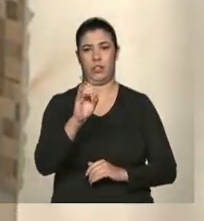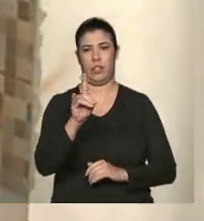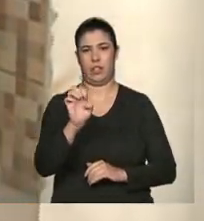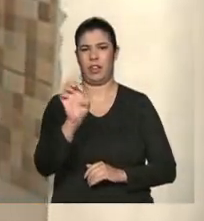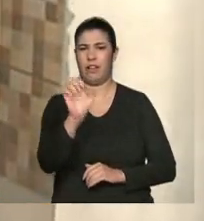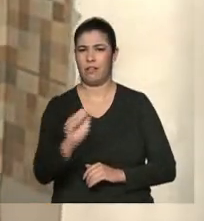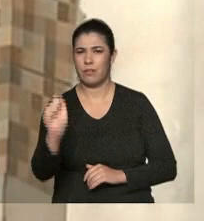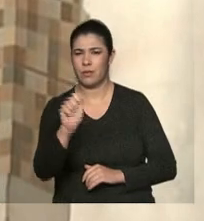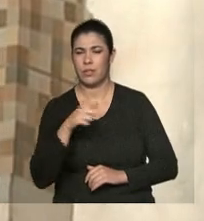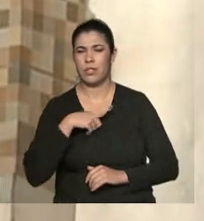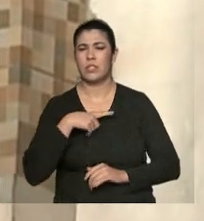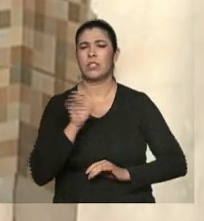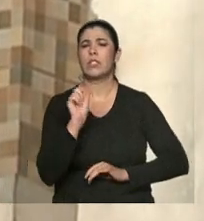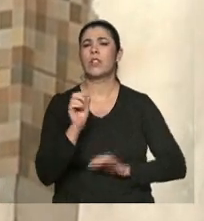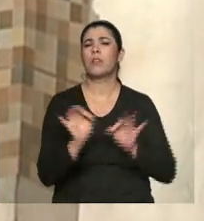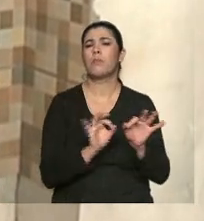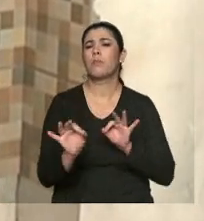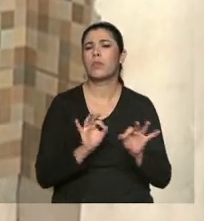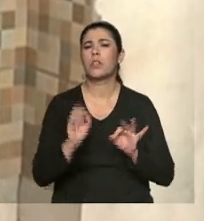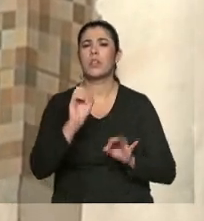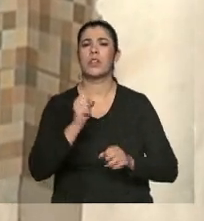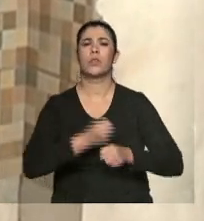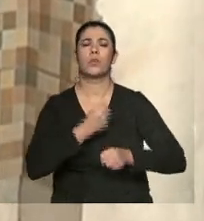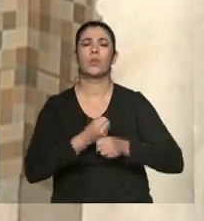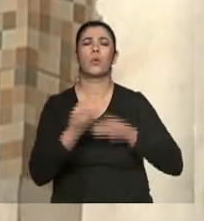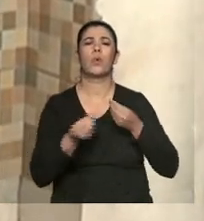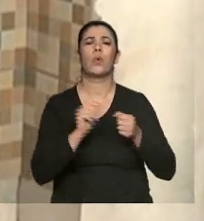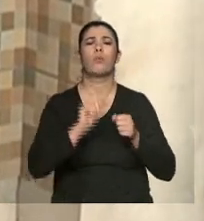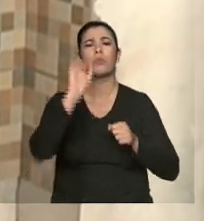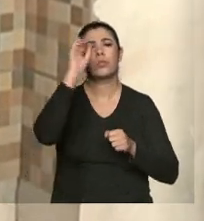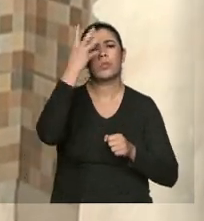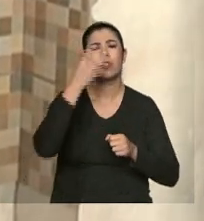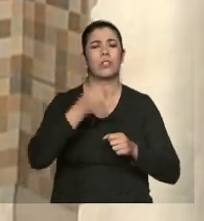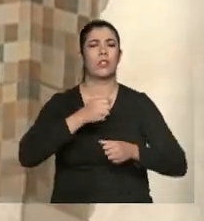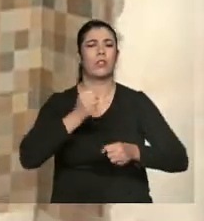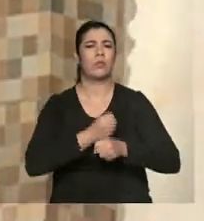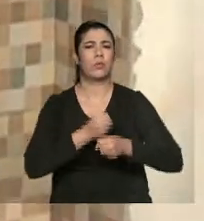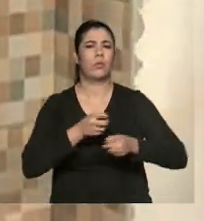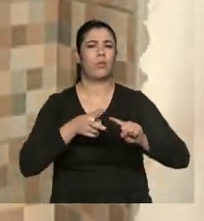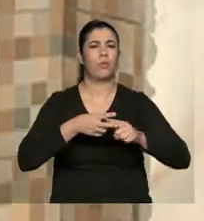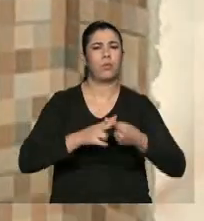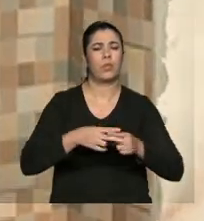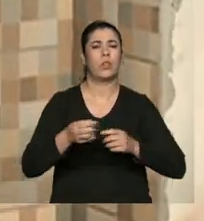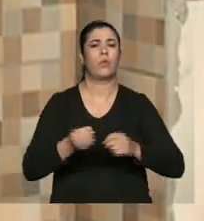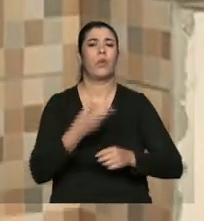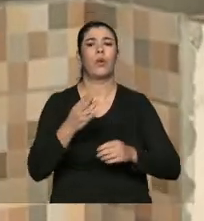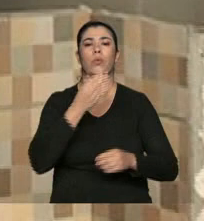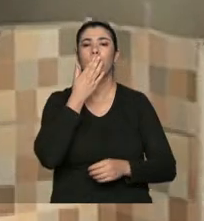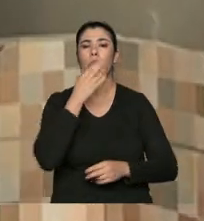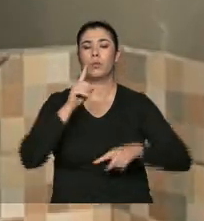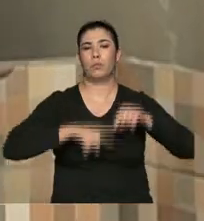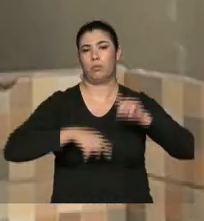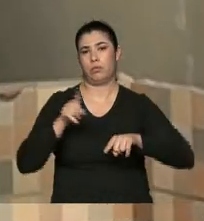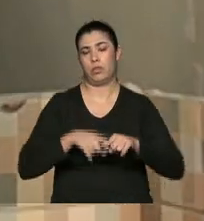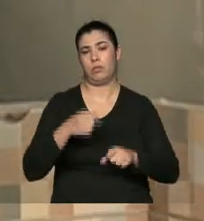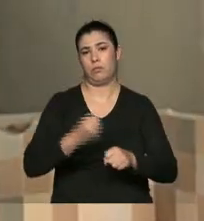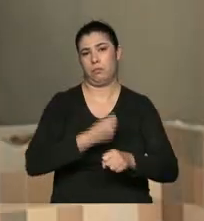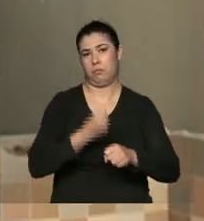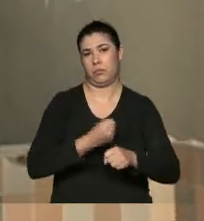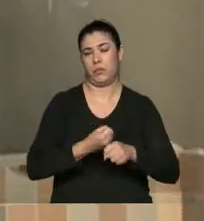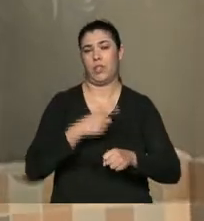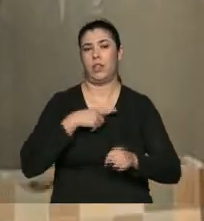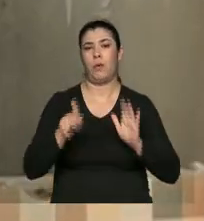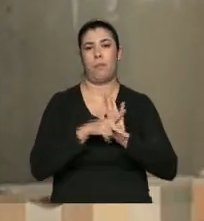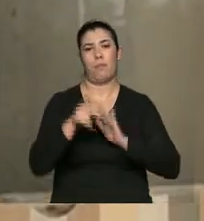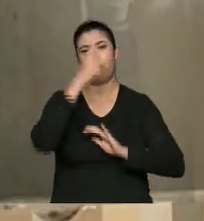quem planeja a obra, ou seja, quem decide o que vai ser construído, reformado e quais materiais vão ser utilizados, são os